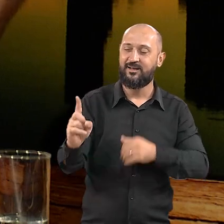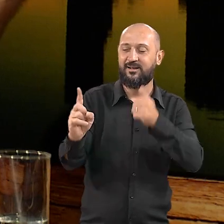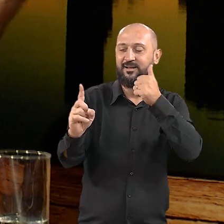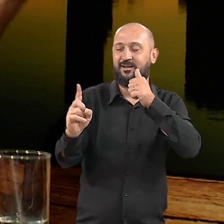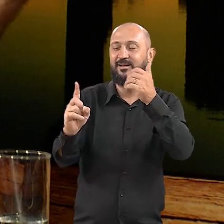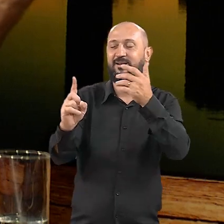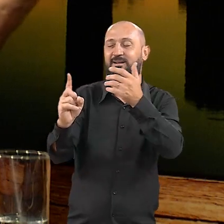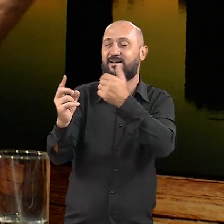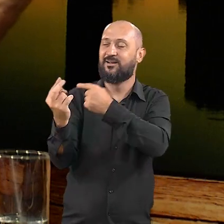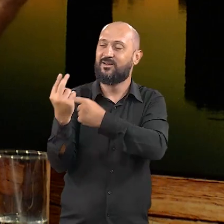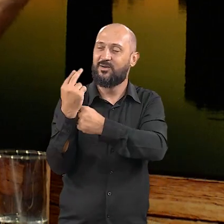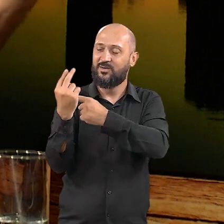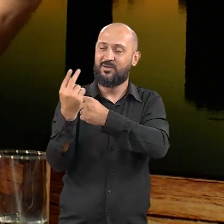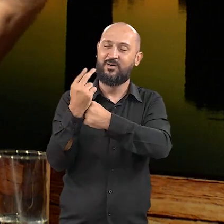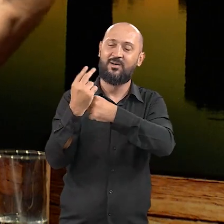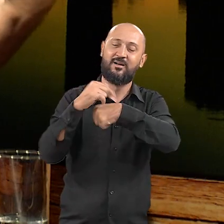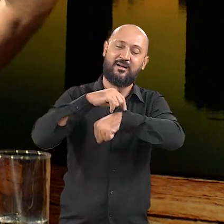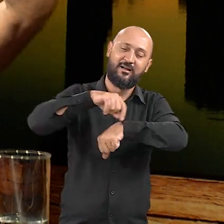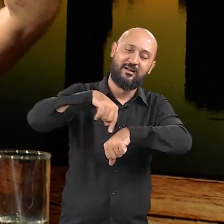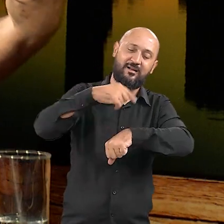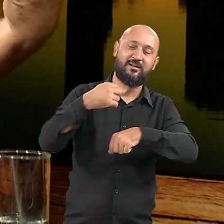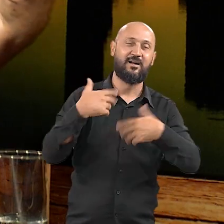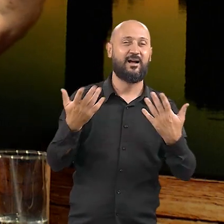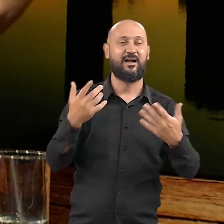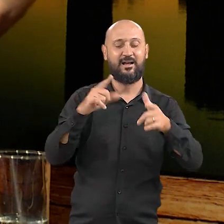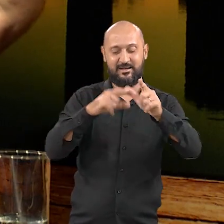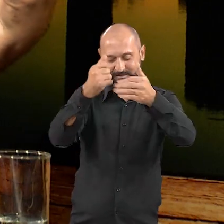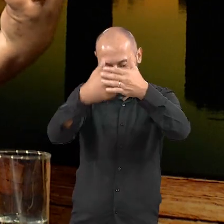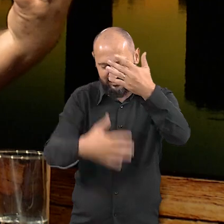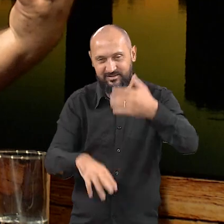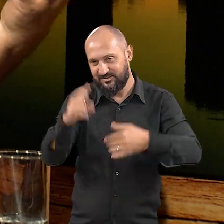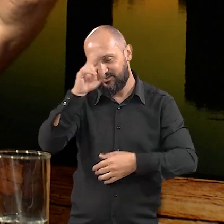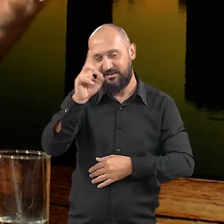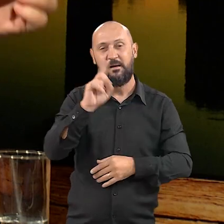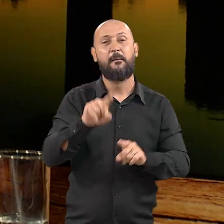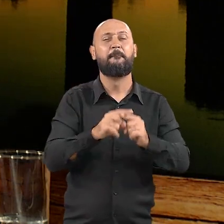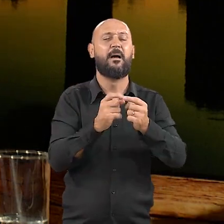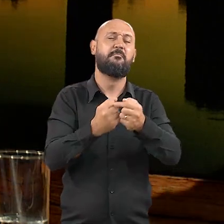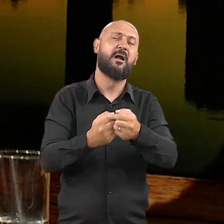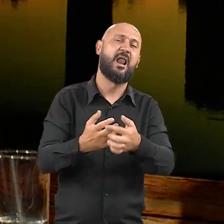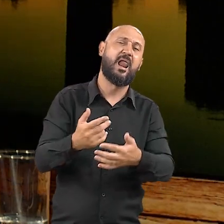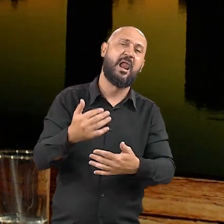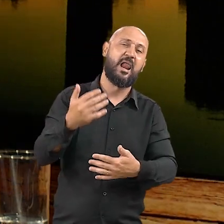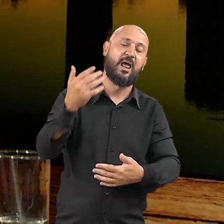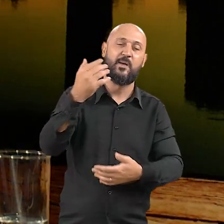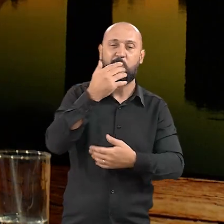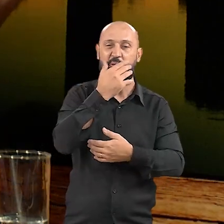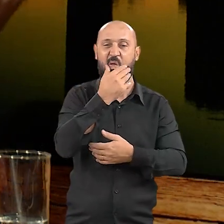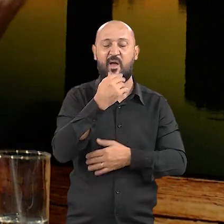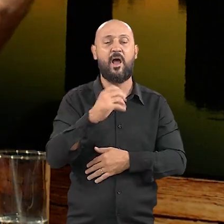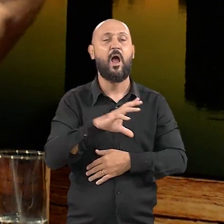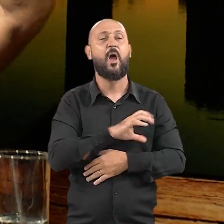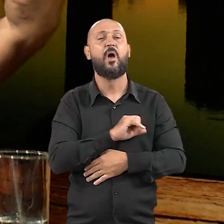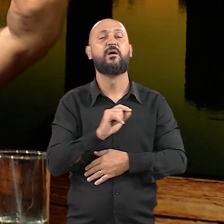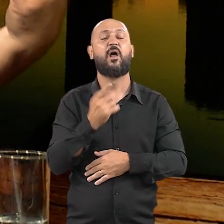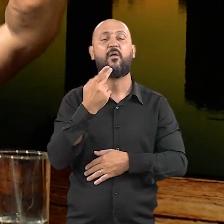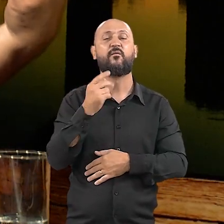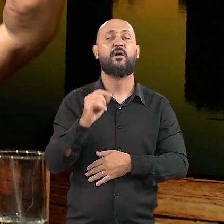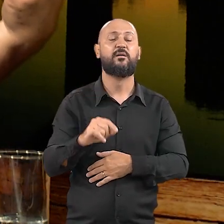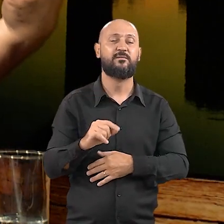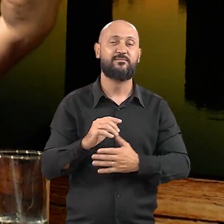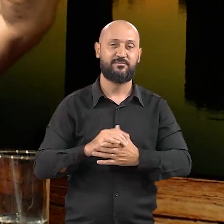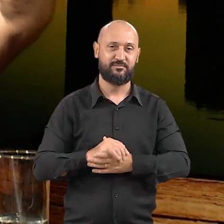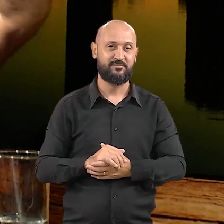tempo alicerçando a nossa gente. Ai, aí não me lembro a letra toda agora, mas é uma letra comprida. Eu gosto desse pedaço que ele fala